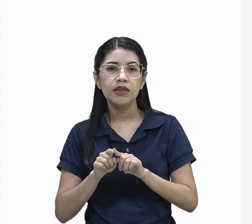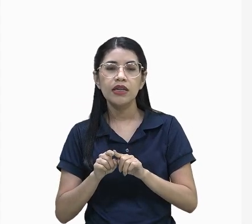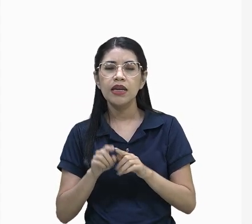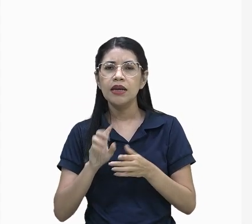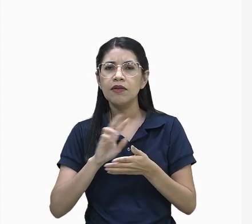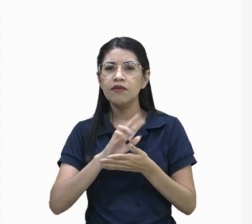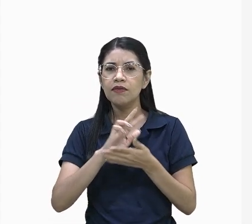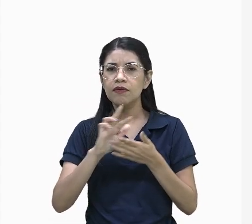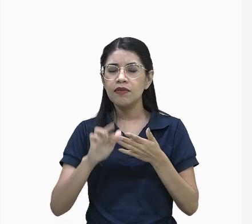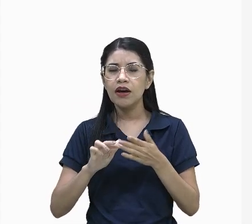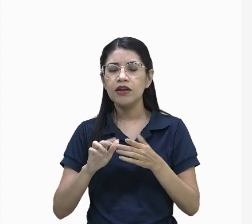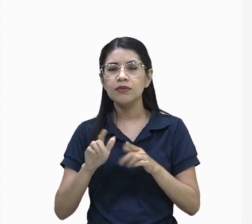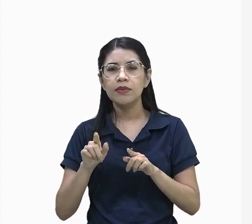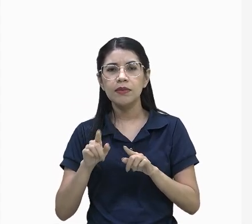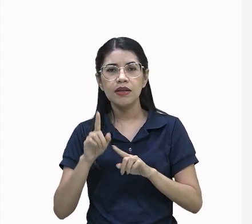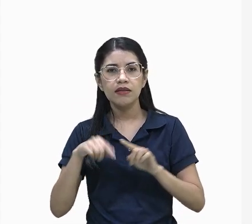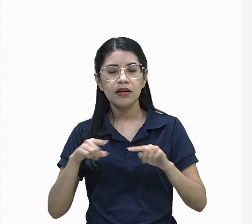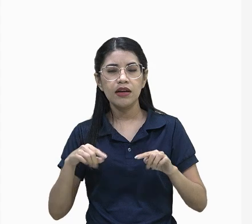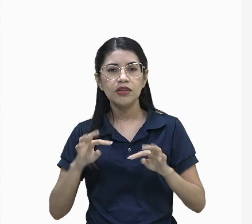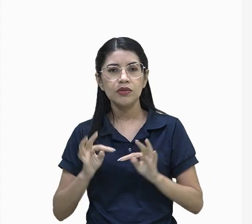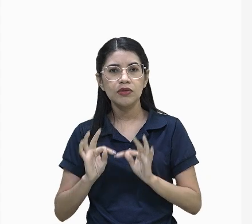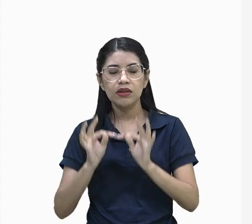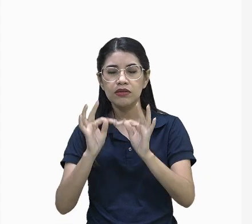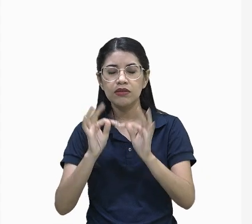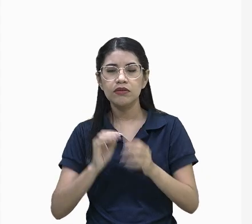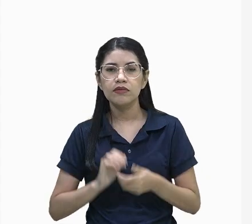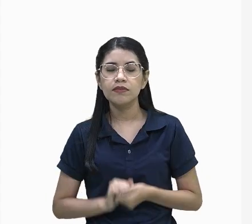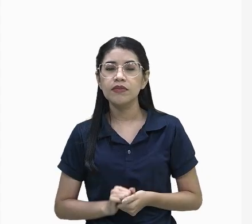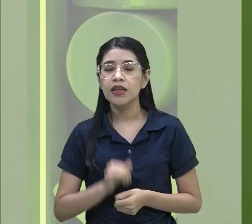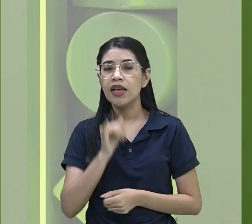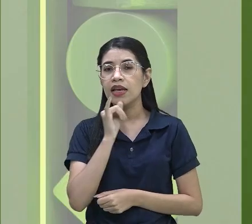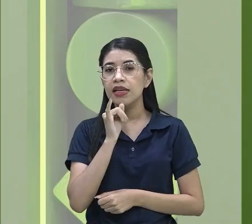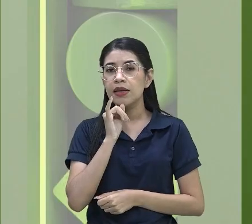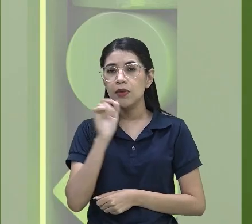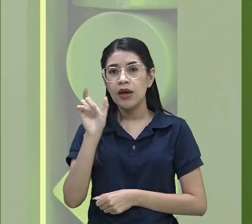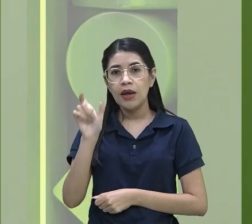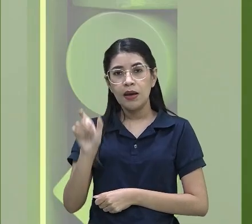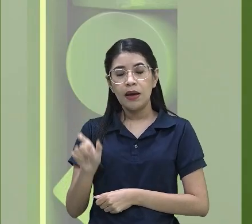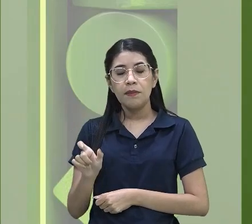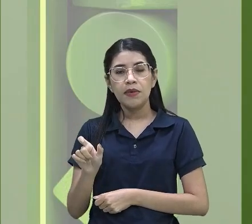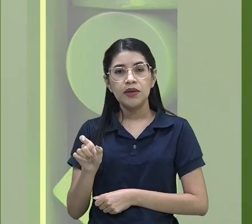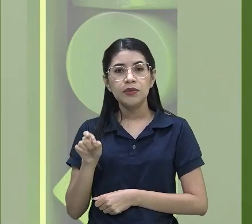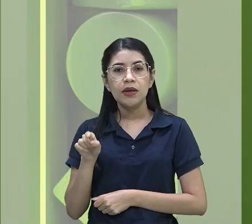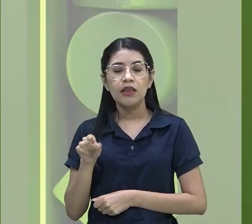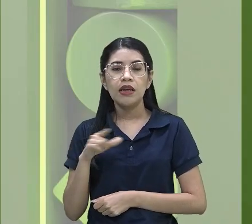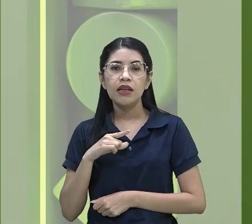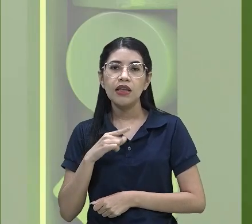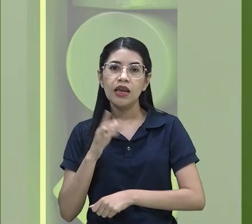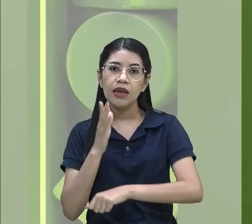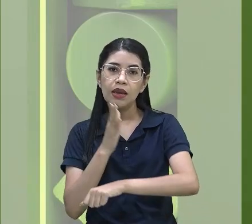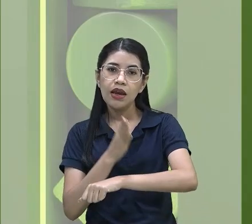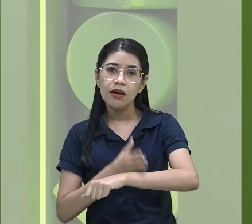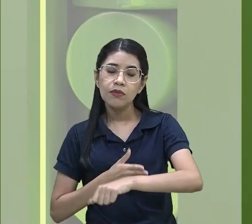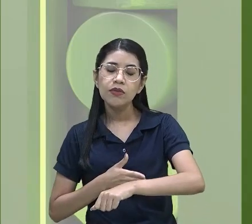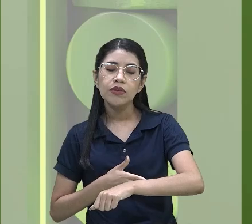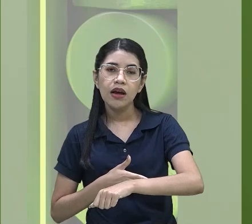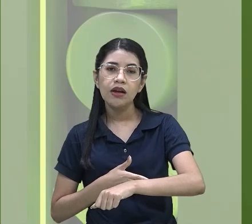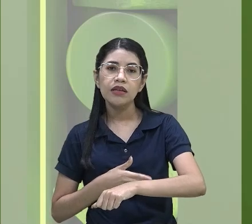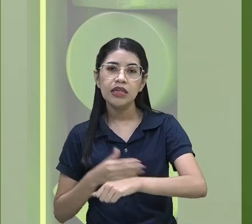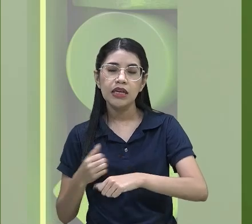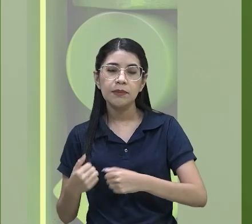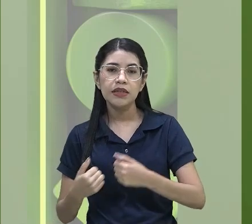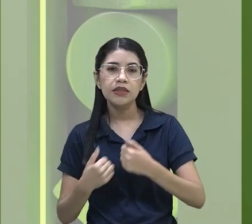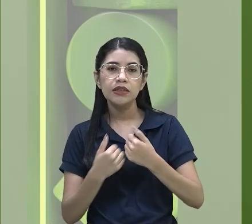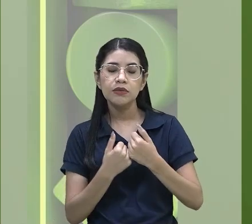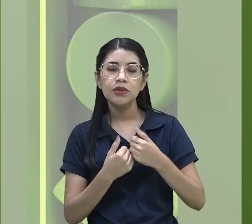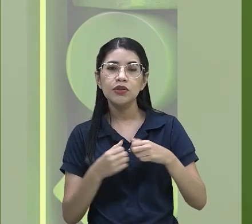dispositivos assistidos. Isso acontece, por exemplo, com aquelas pessoas que têm parte do corpo delas substituído